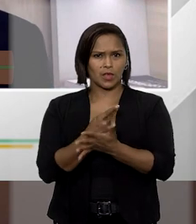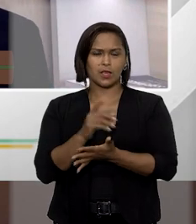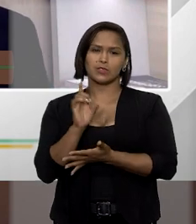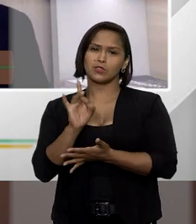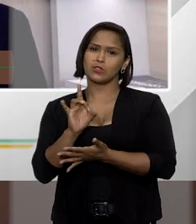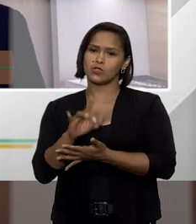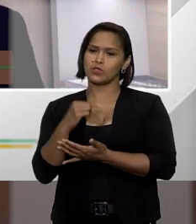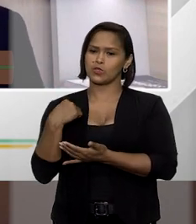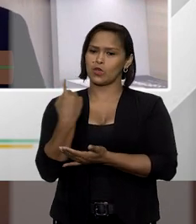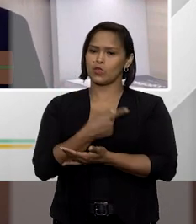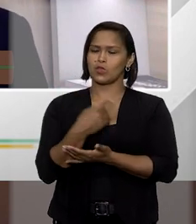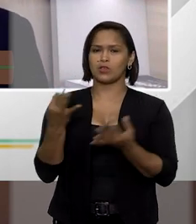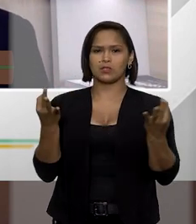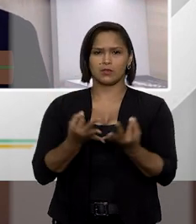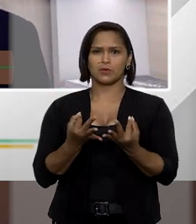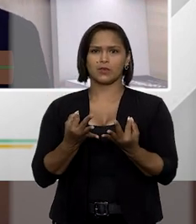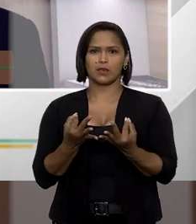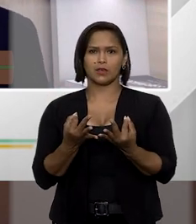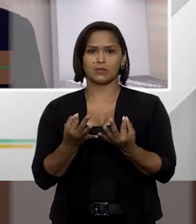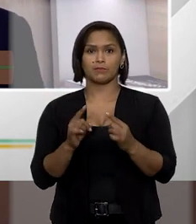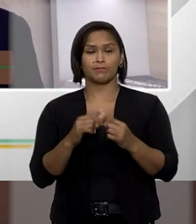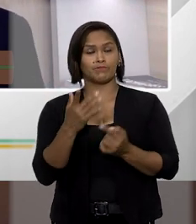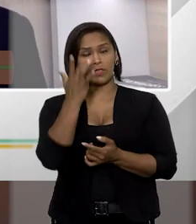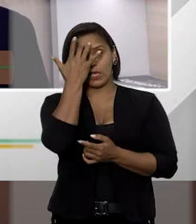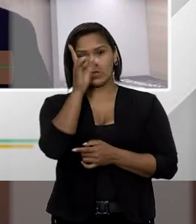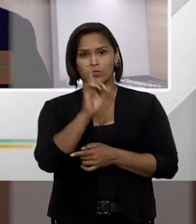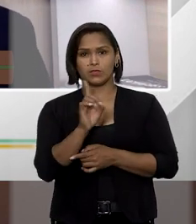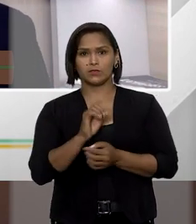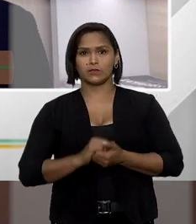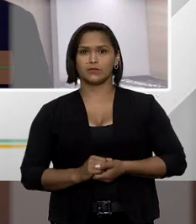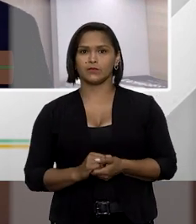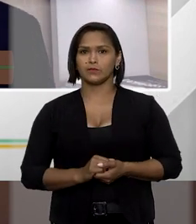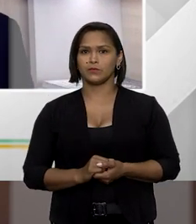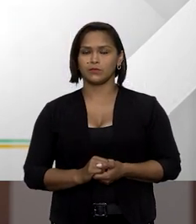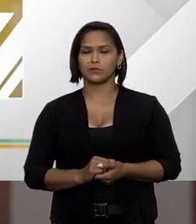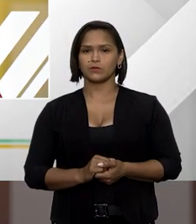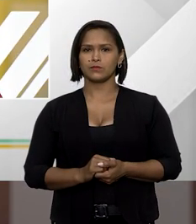errado e só nós que estamos corretos? Acho que não, né?